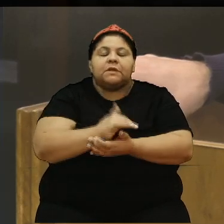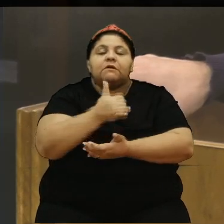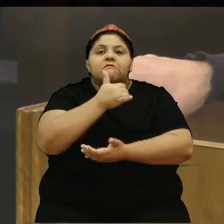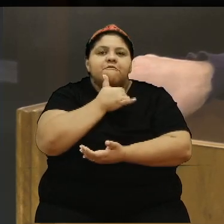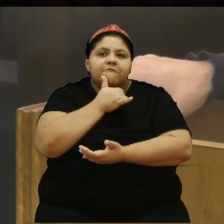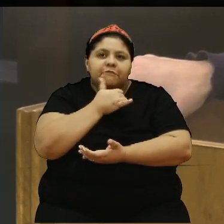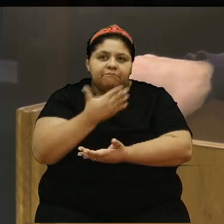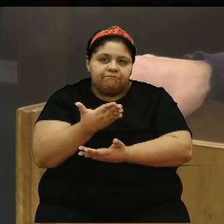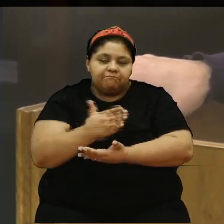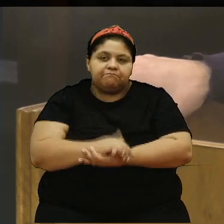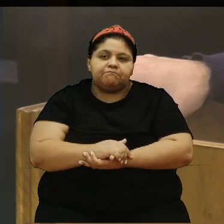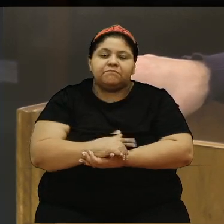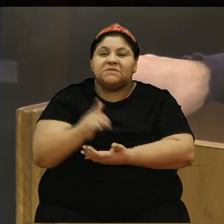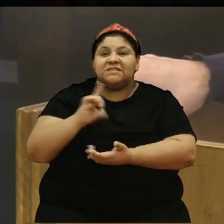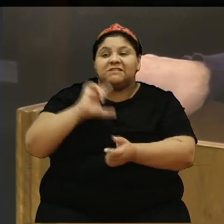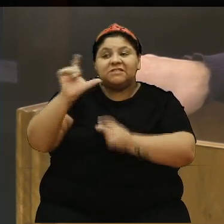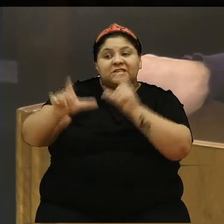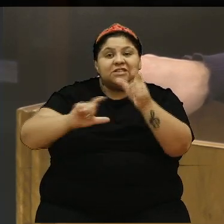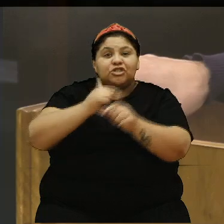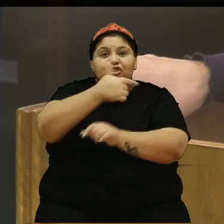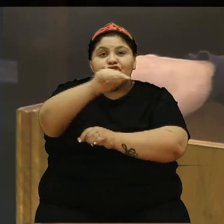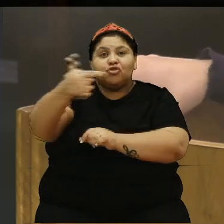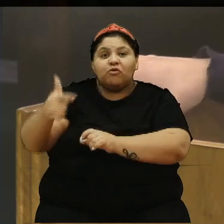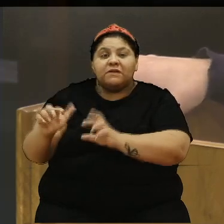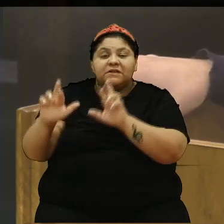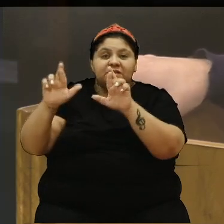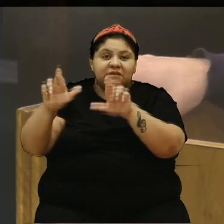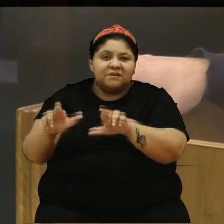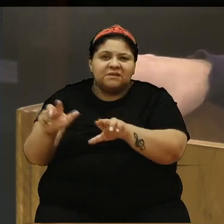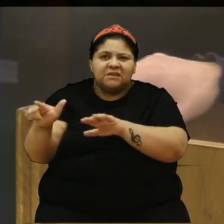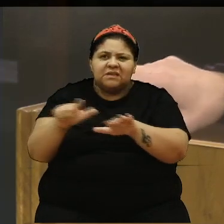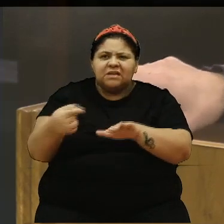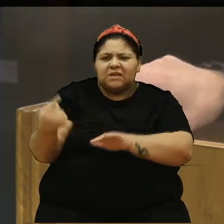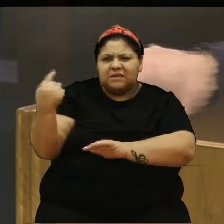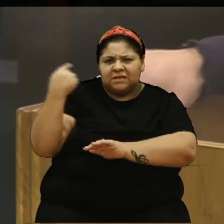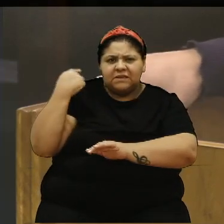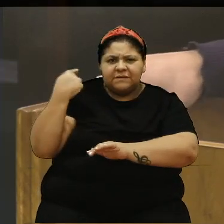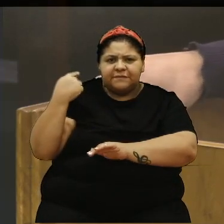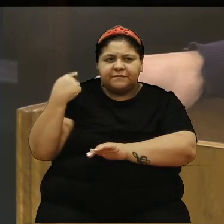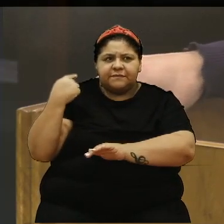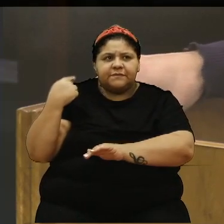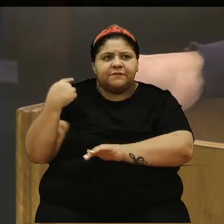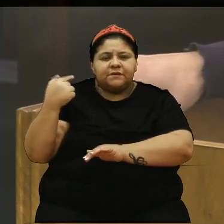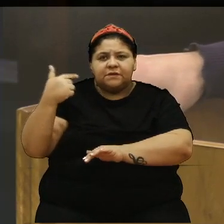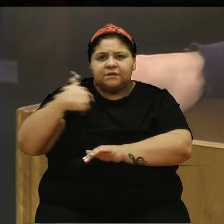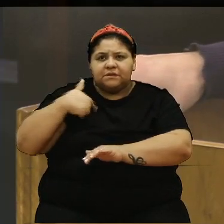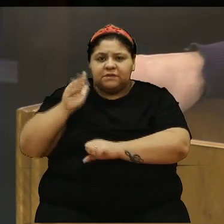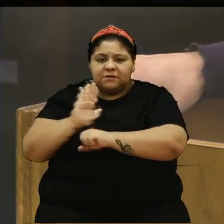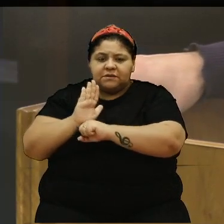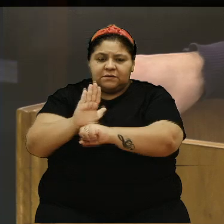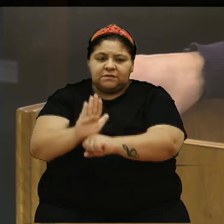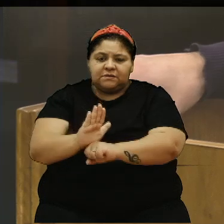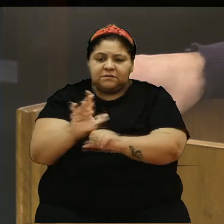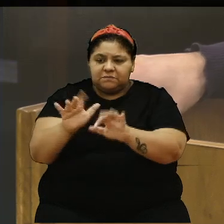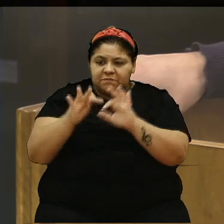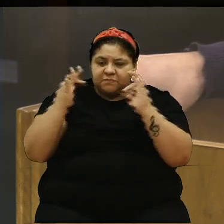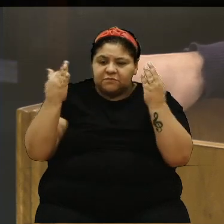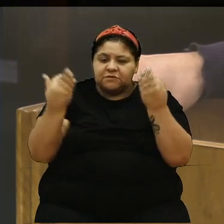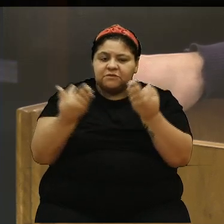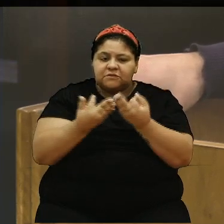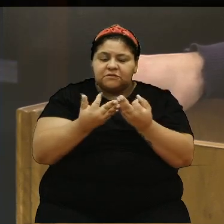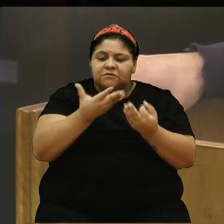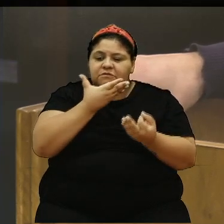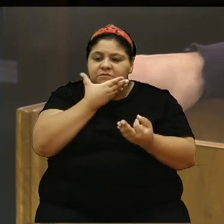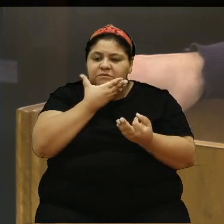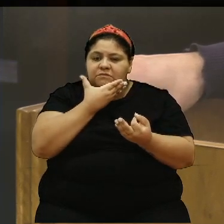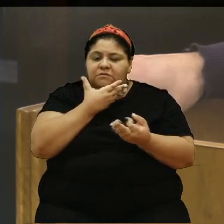Infelizmente, tem pessoas de outras regiões. A semana passada ainda, eu ajudei a auxiliar uma família que um senhor